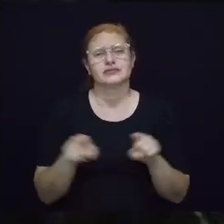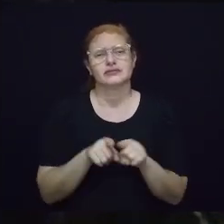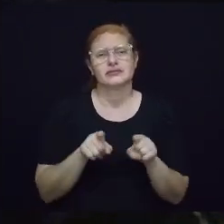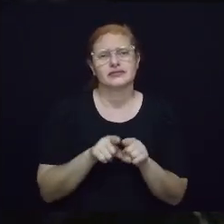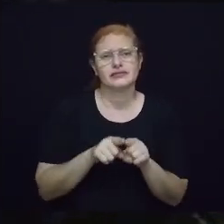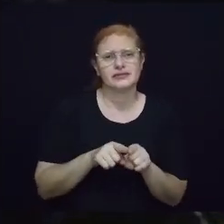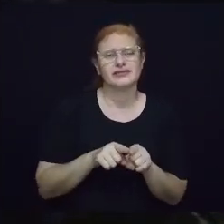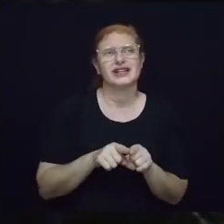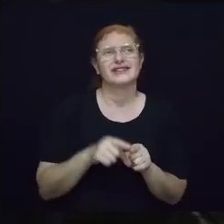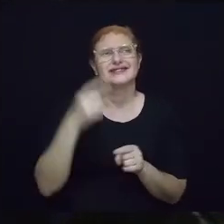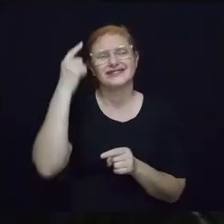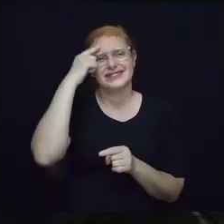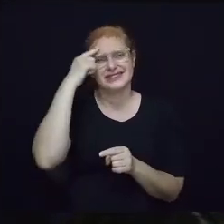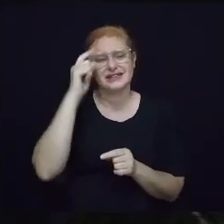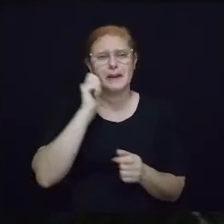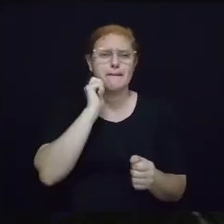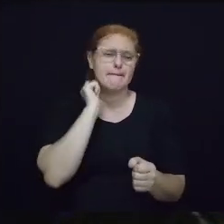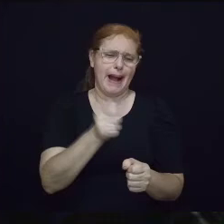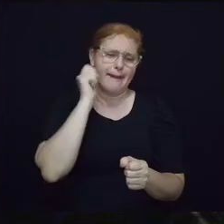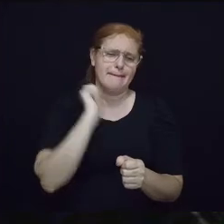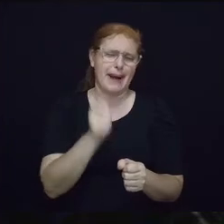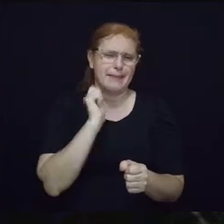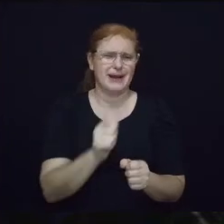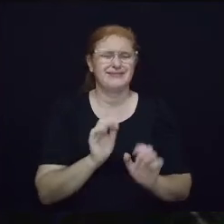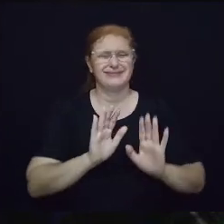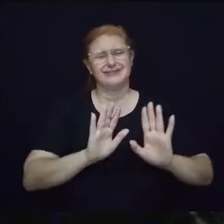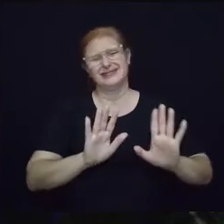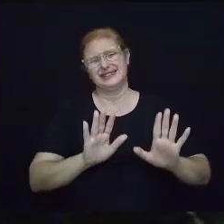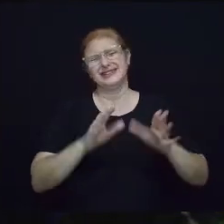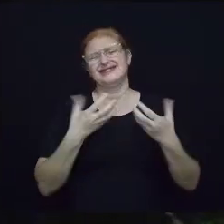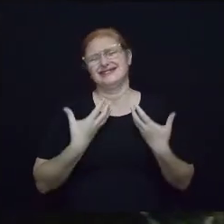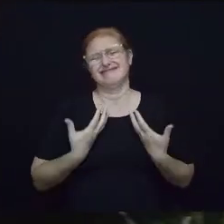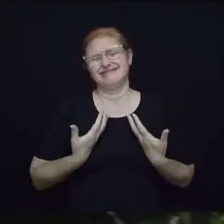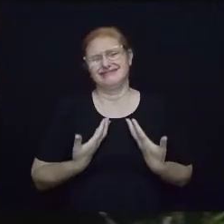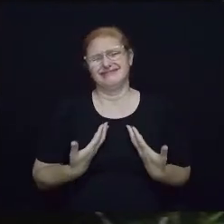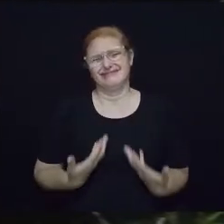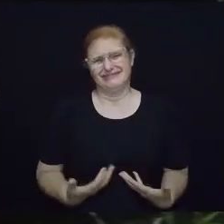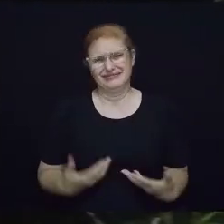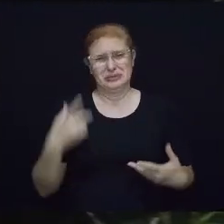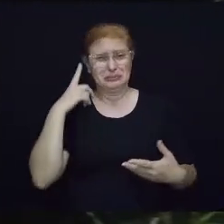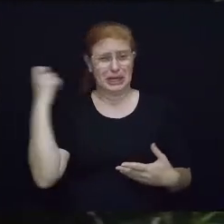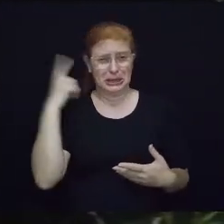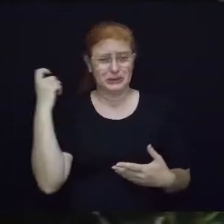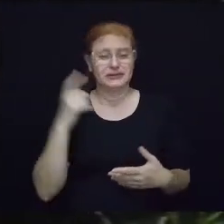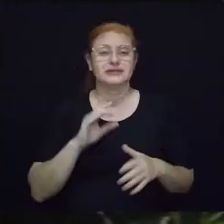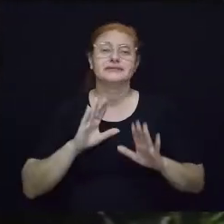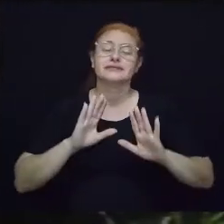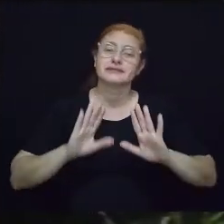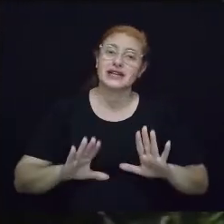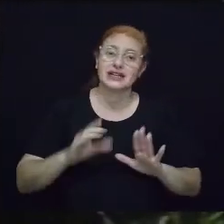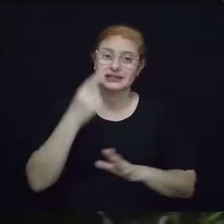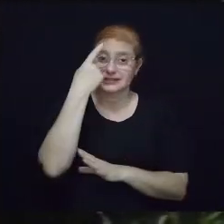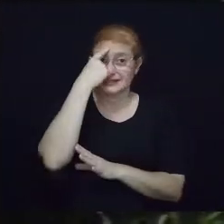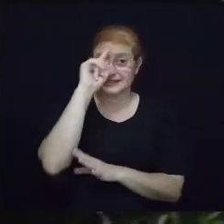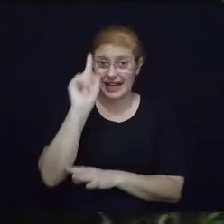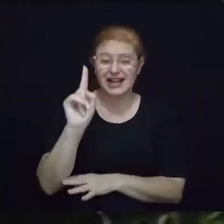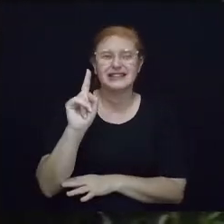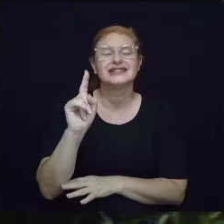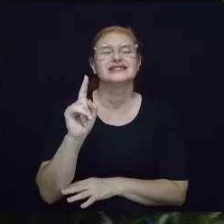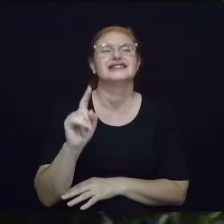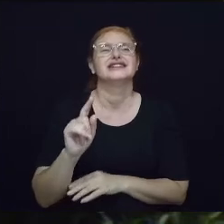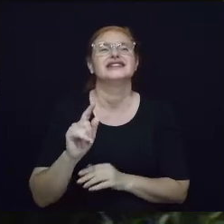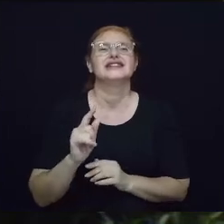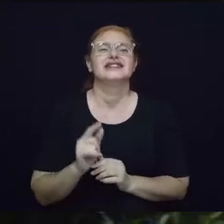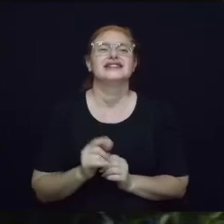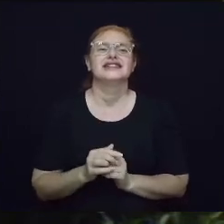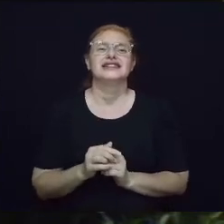sons de martelada por muito tempo poderia ser algo Muito cansativo. cansativo. Então, com aquela ideia então do gesto invisível, que o